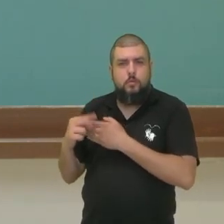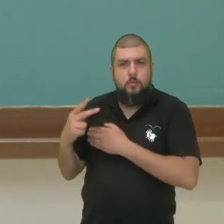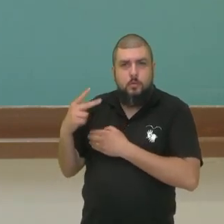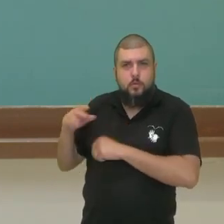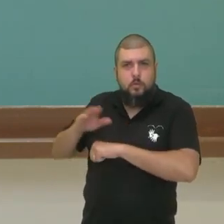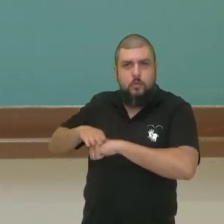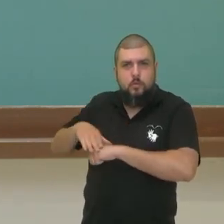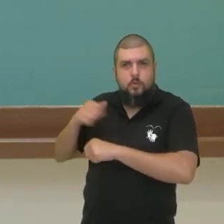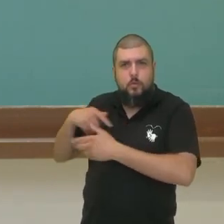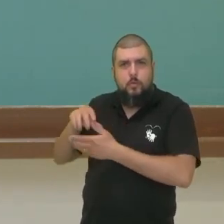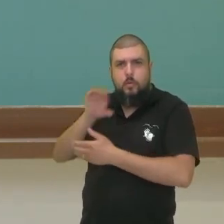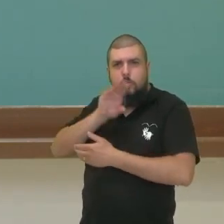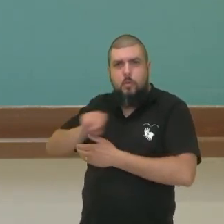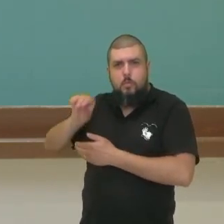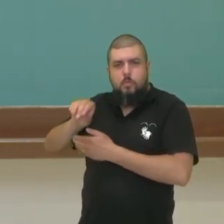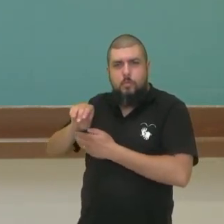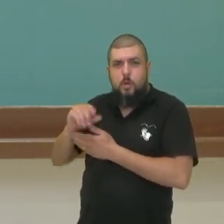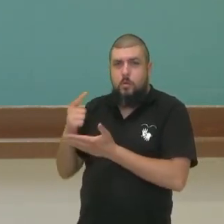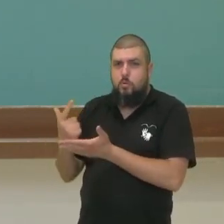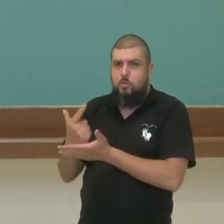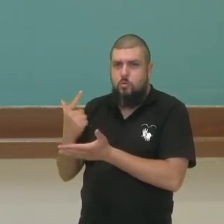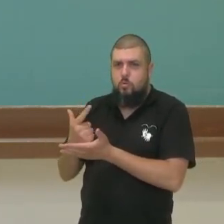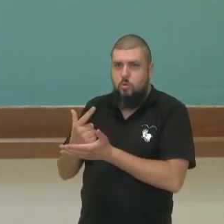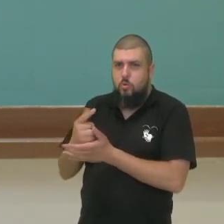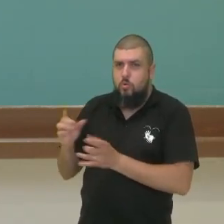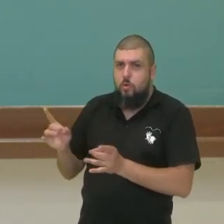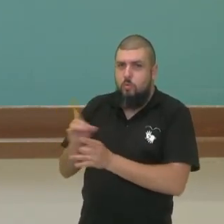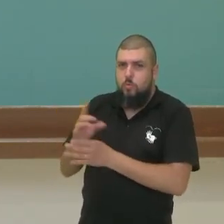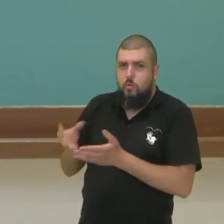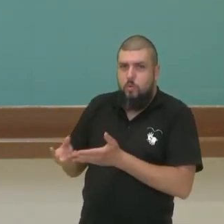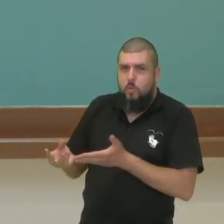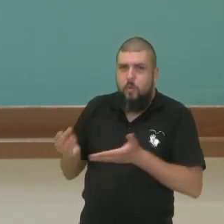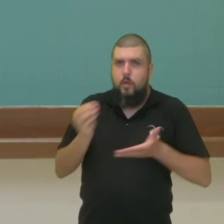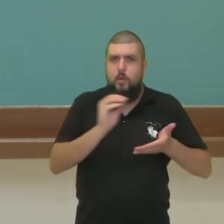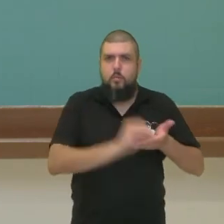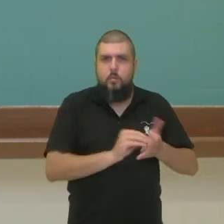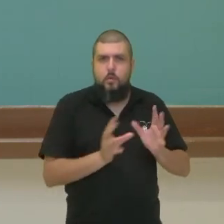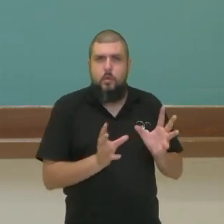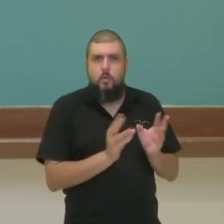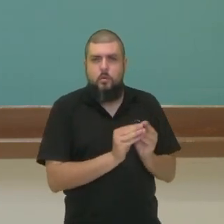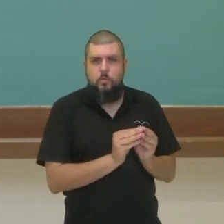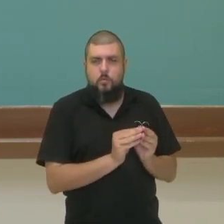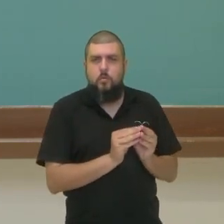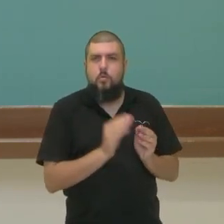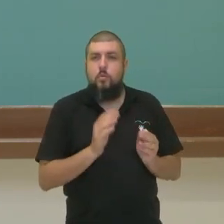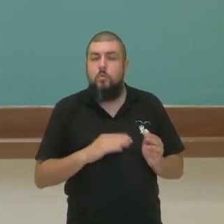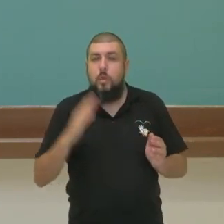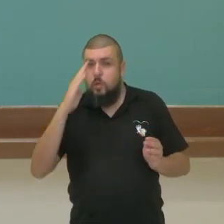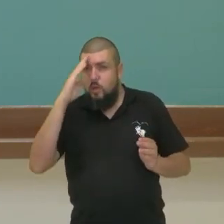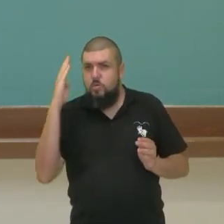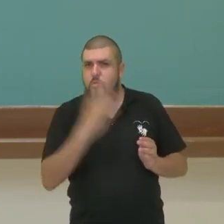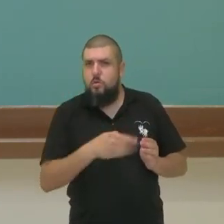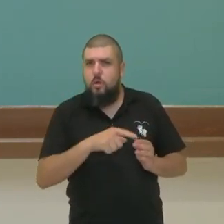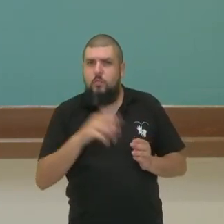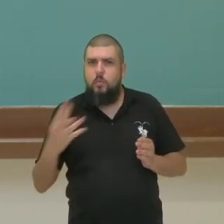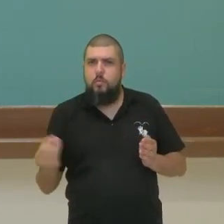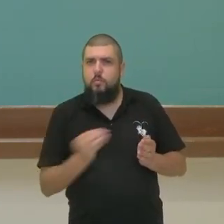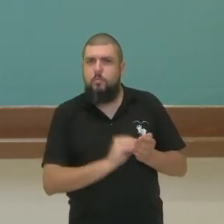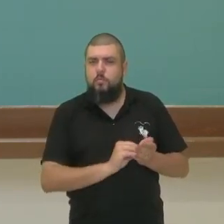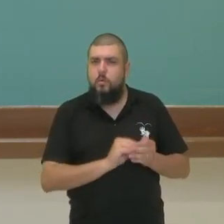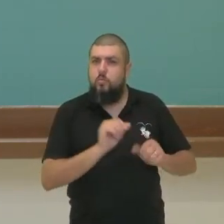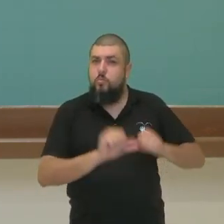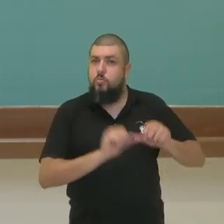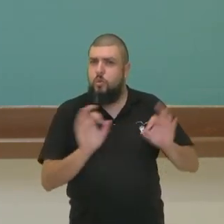direta. Ele retirou do livro e colocou na sua resenha, direto, sem alterar nada, por isso das